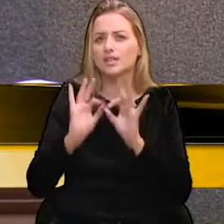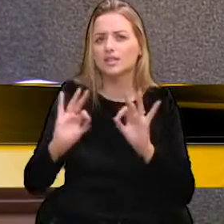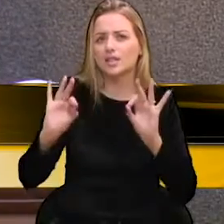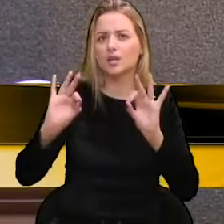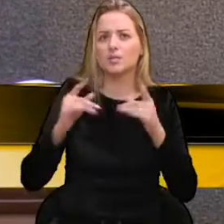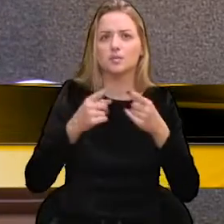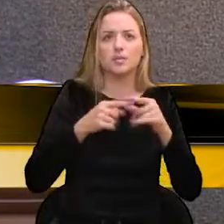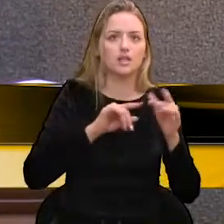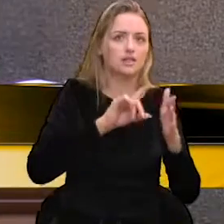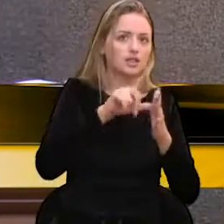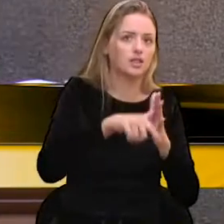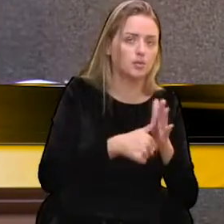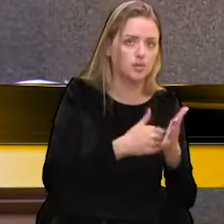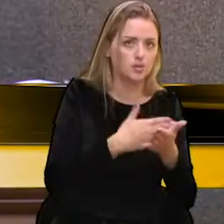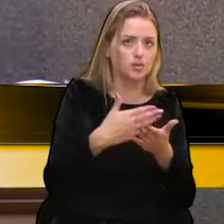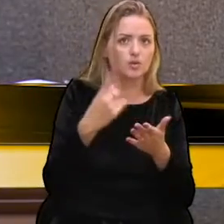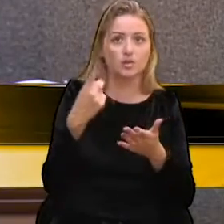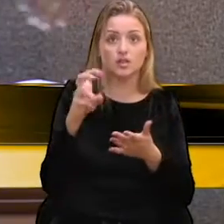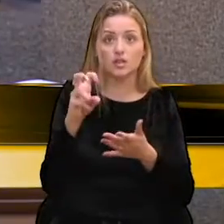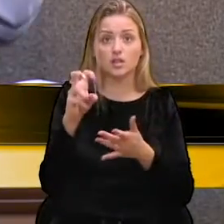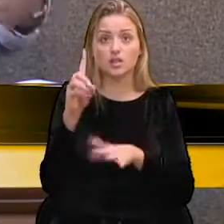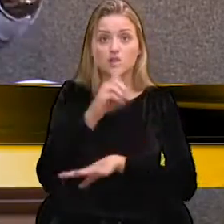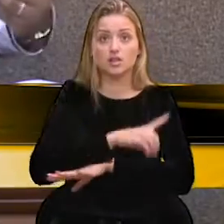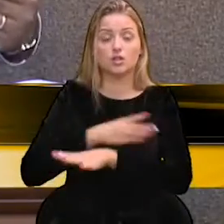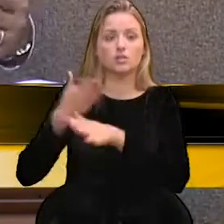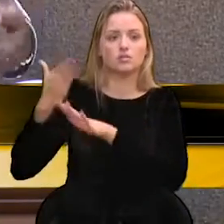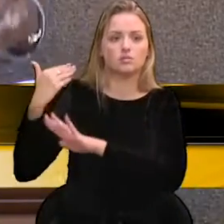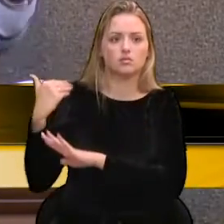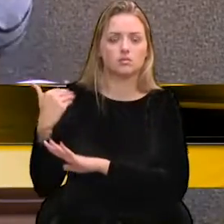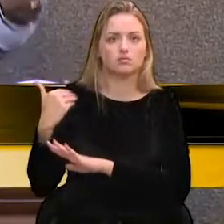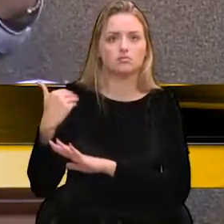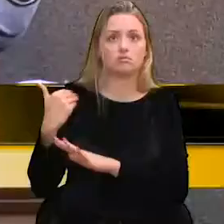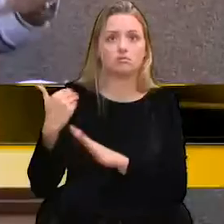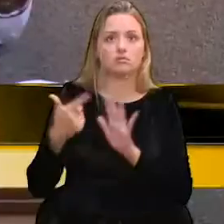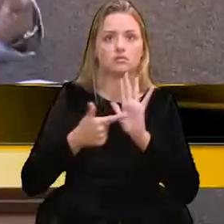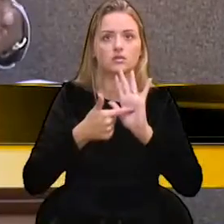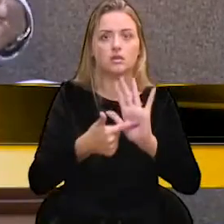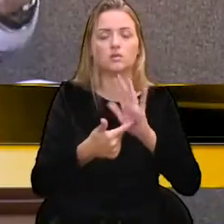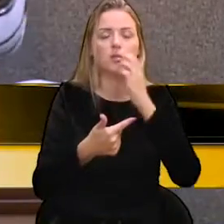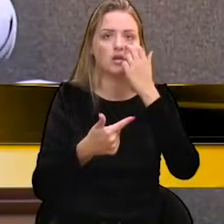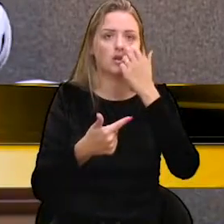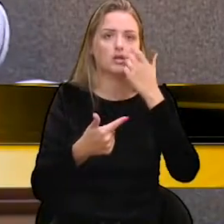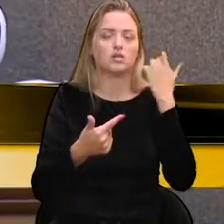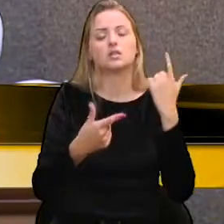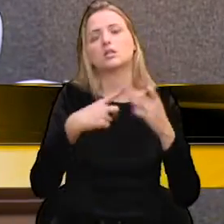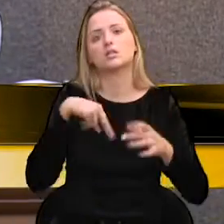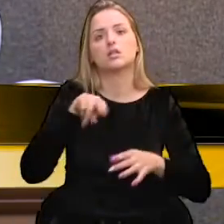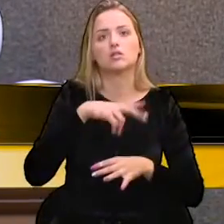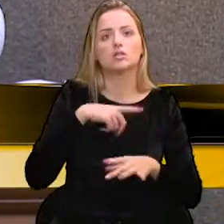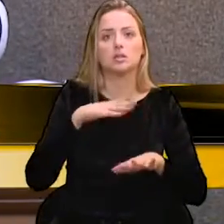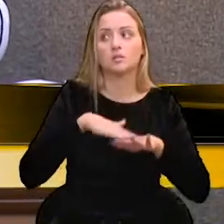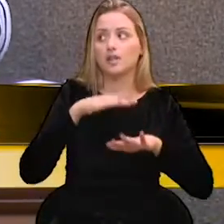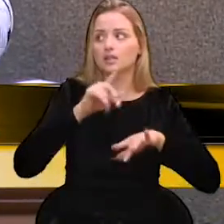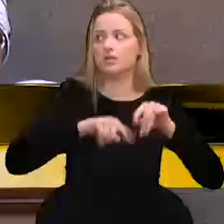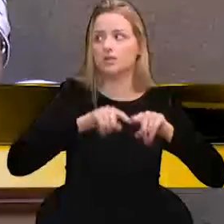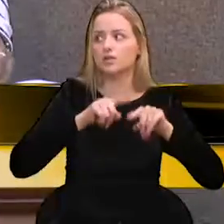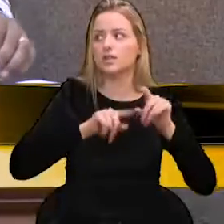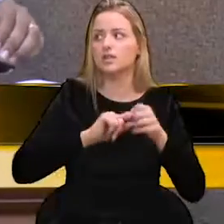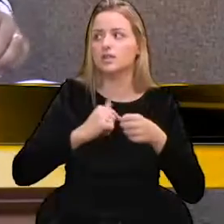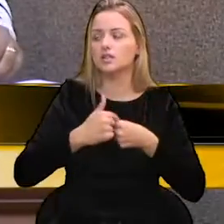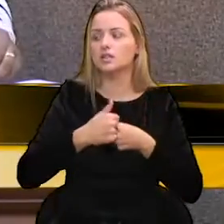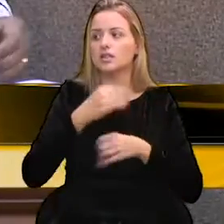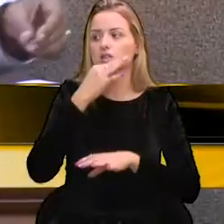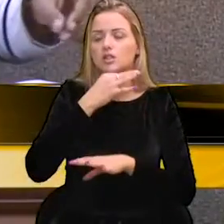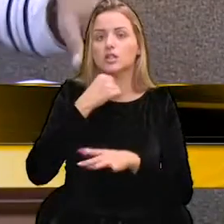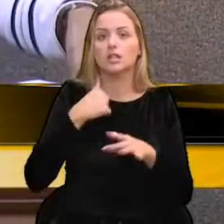grandes aqui no próximo, faz uns 15 dias, que enaltece cada vez mais a importância de nós termos atividades no município. Mas eu queria